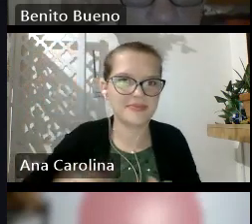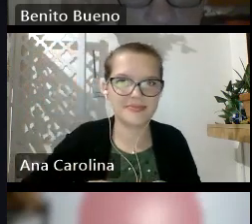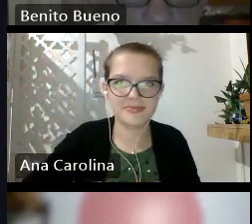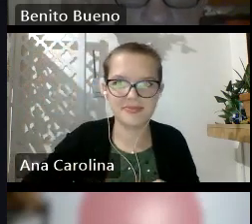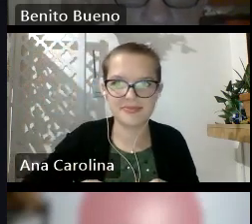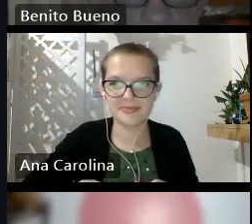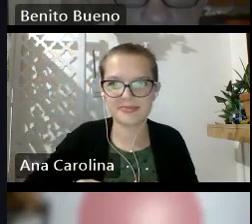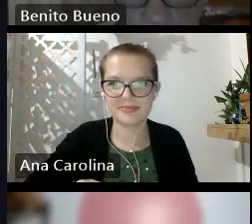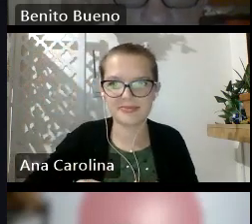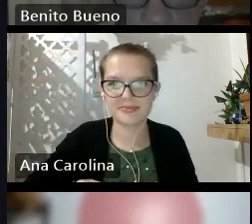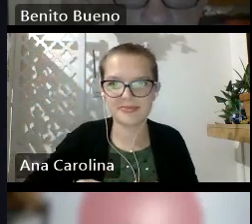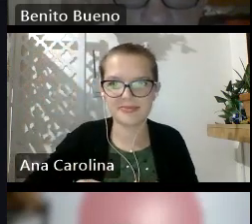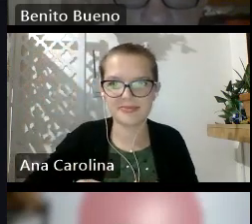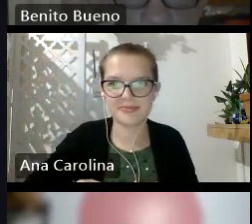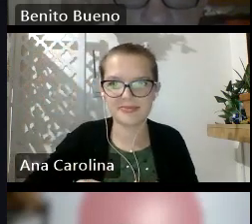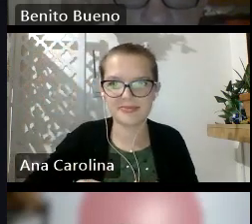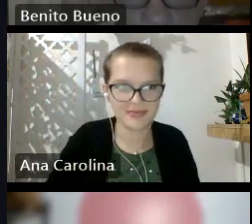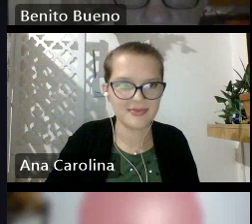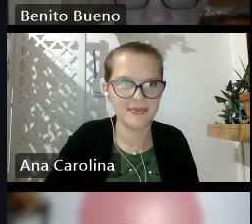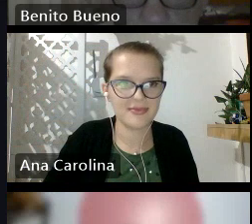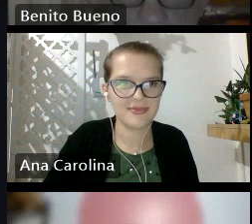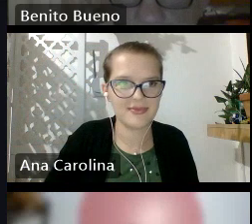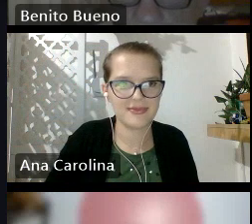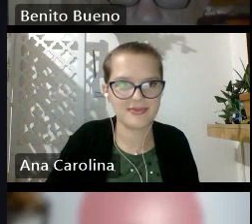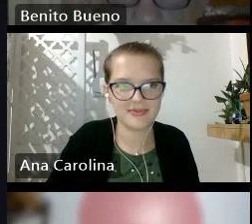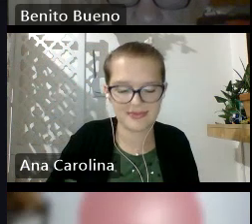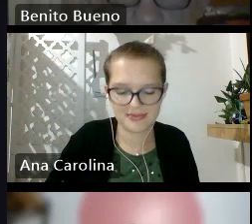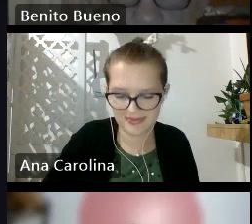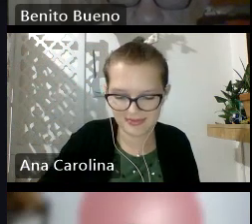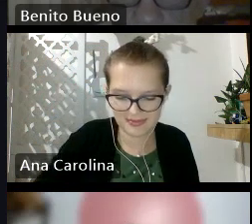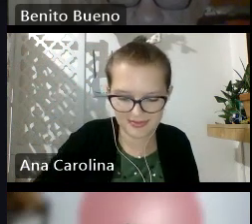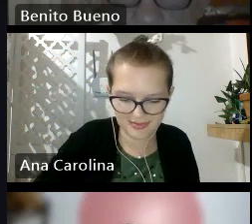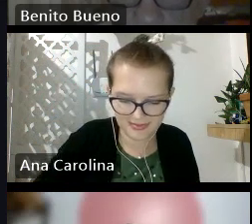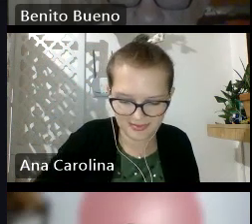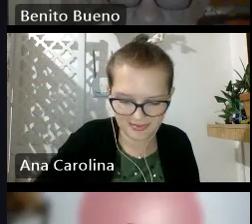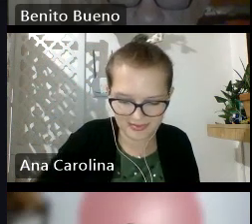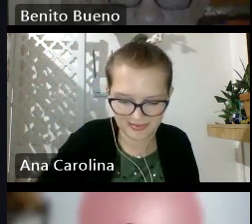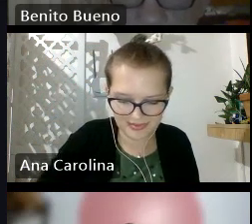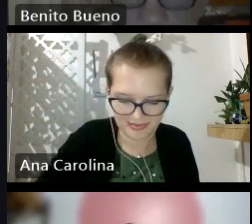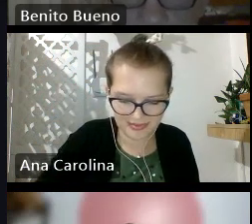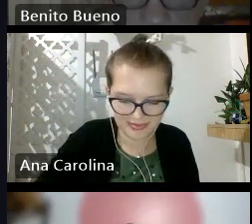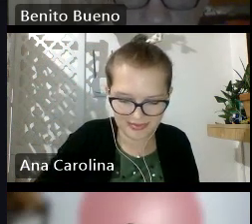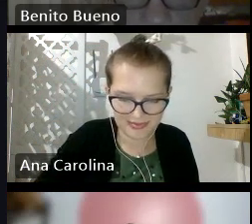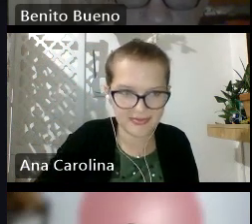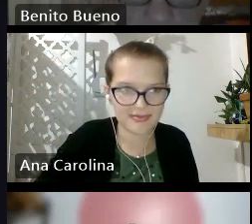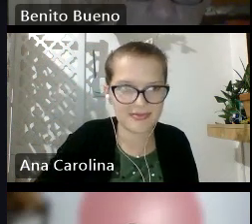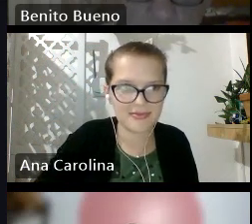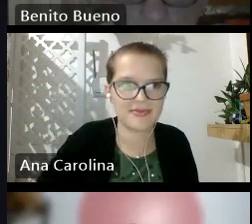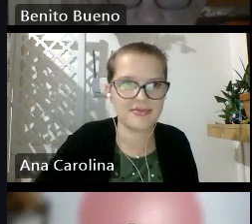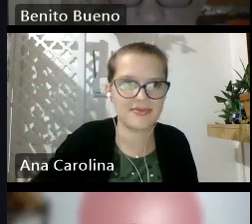Geralmente ela acompanha os tijolos, né? Ela é em 45 graus.